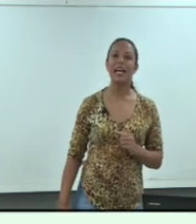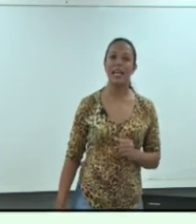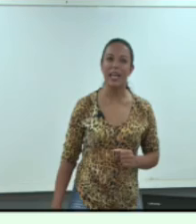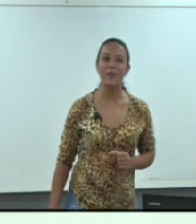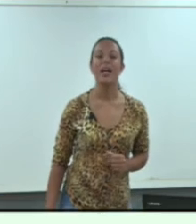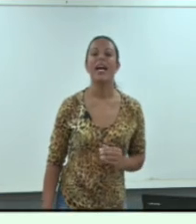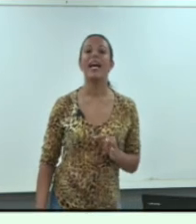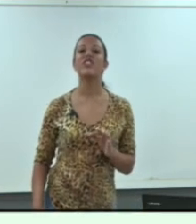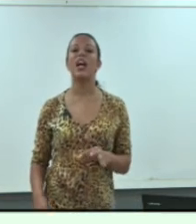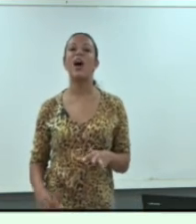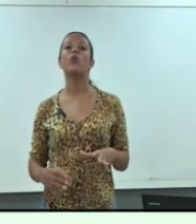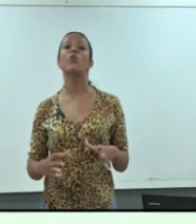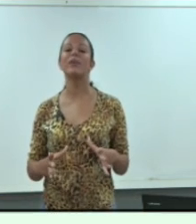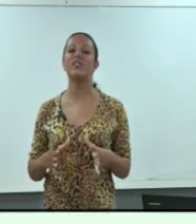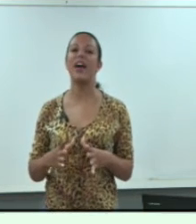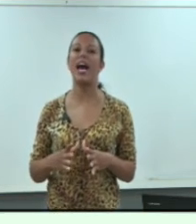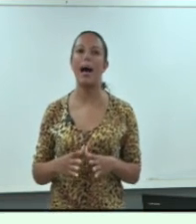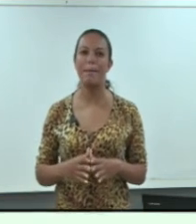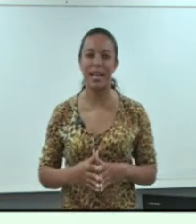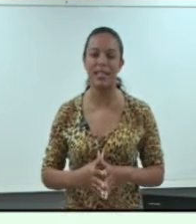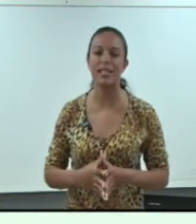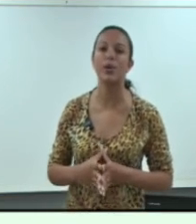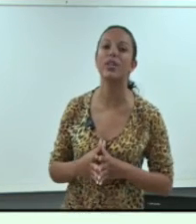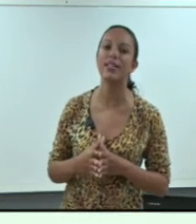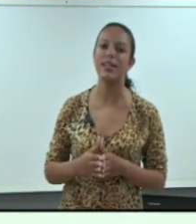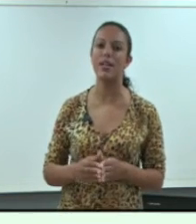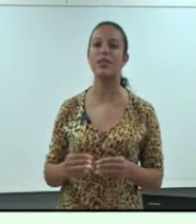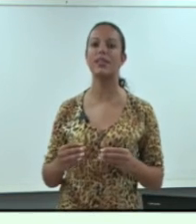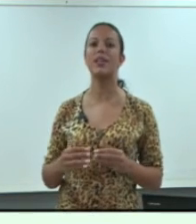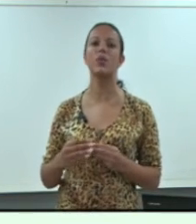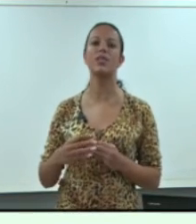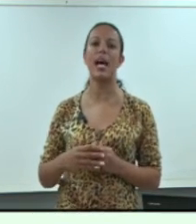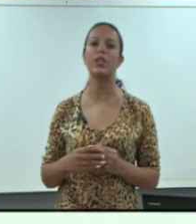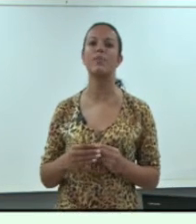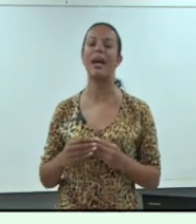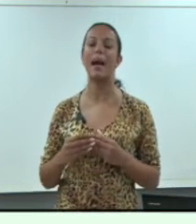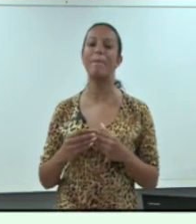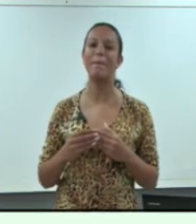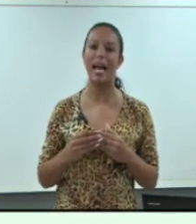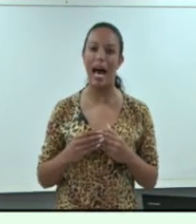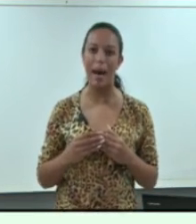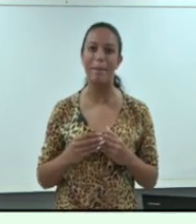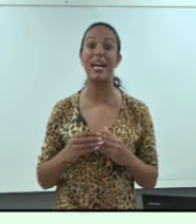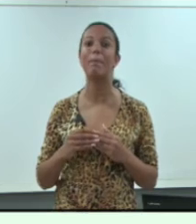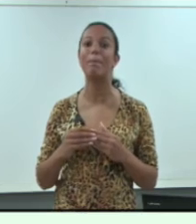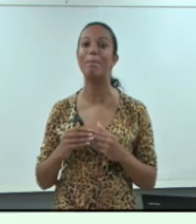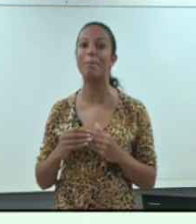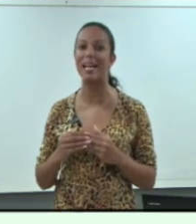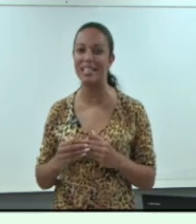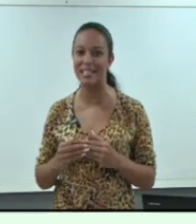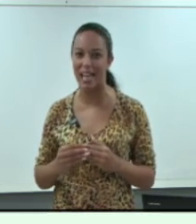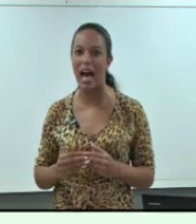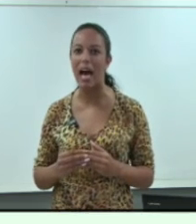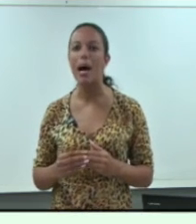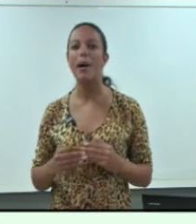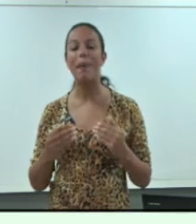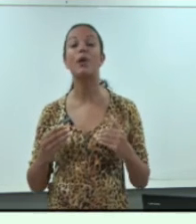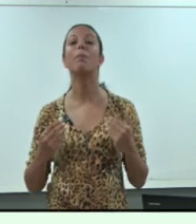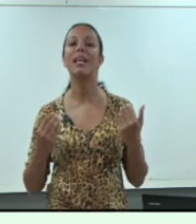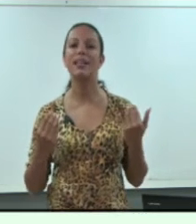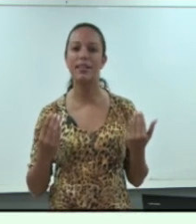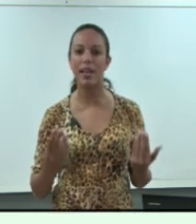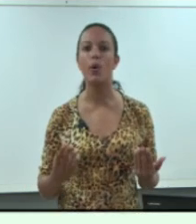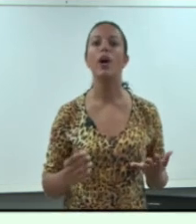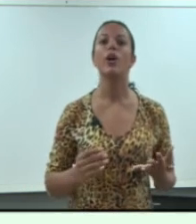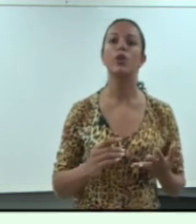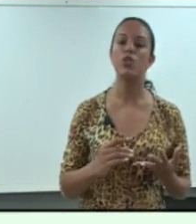e aqui esta algumas ferramentas e utensílios que são usados para para plantar